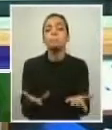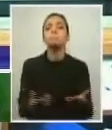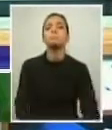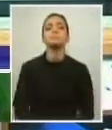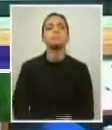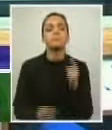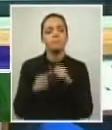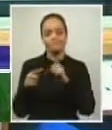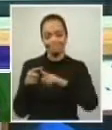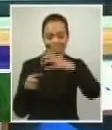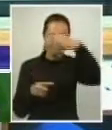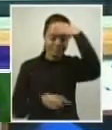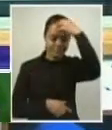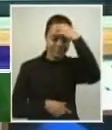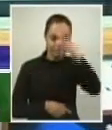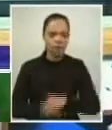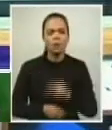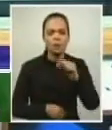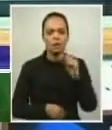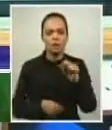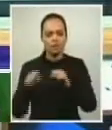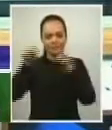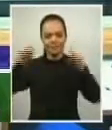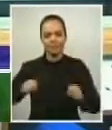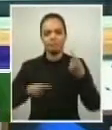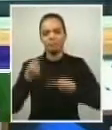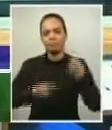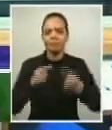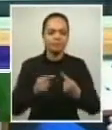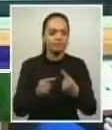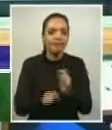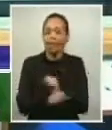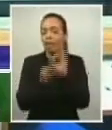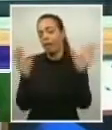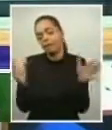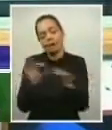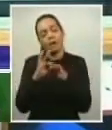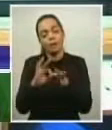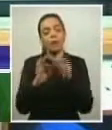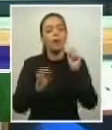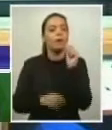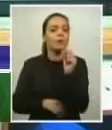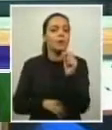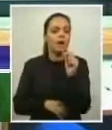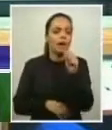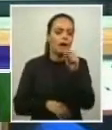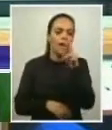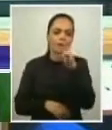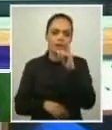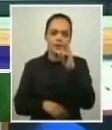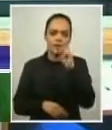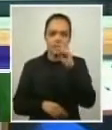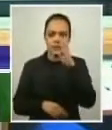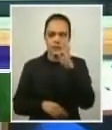monarquia era uma instituição política claramente vinculada à aristocracia